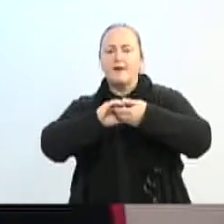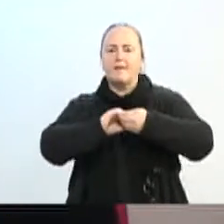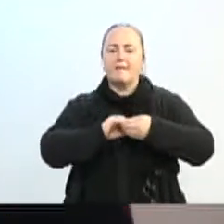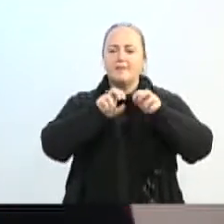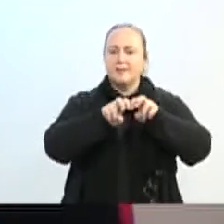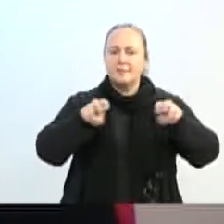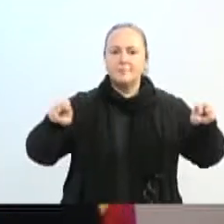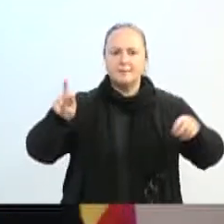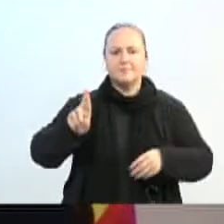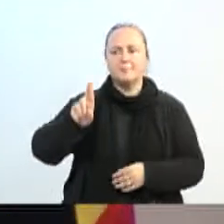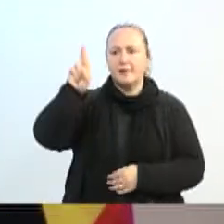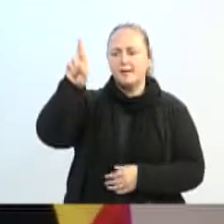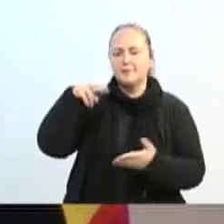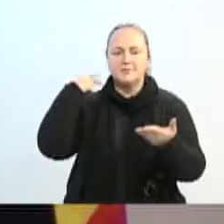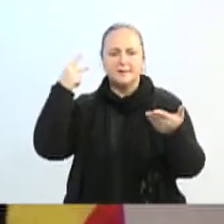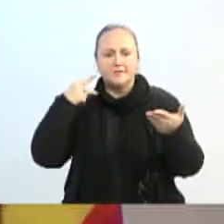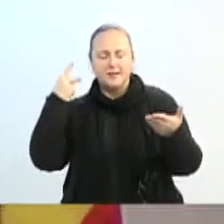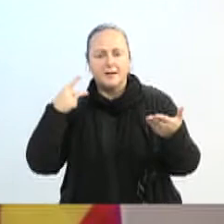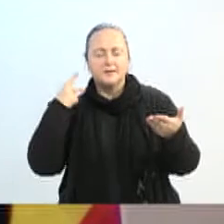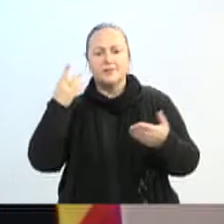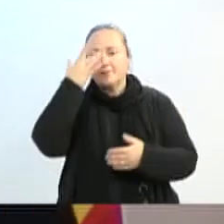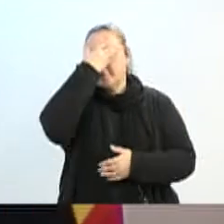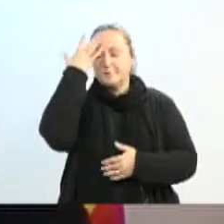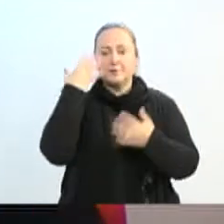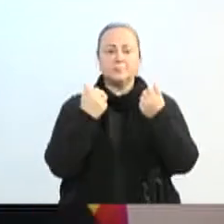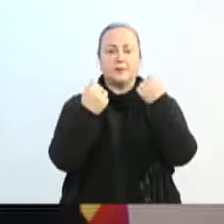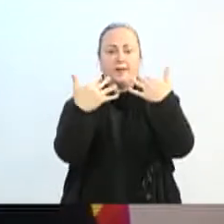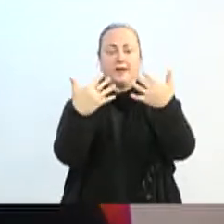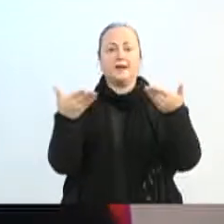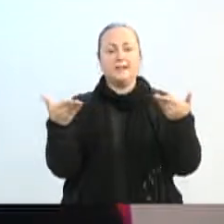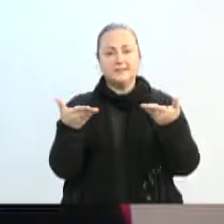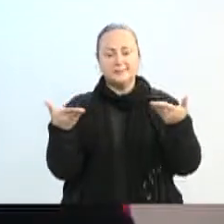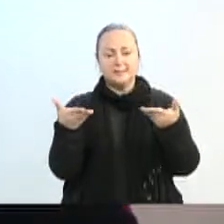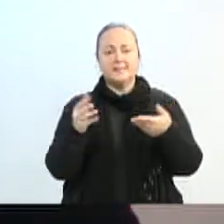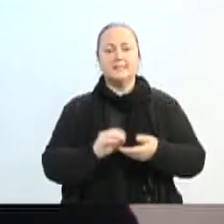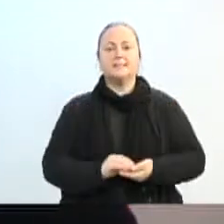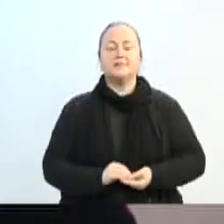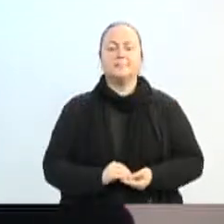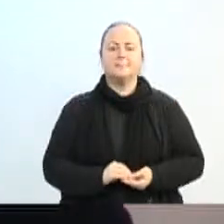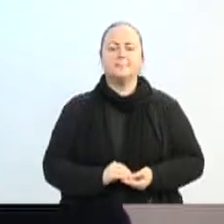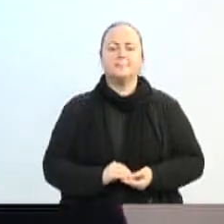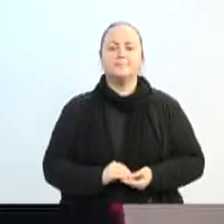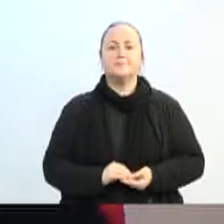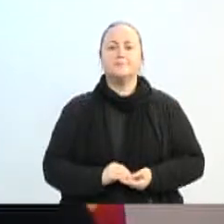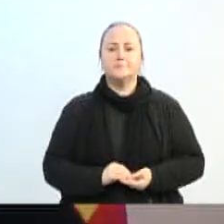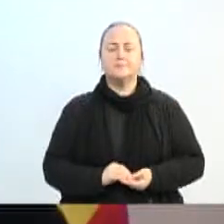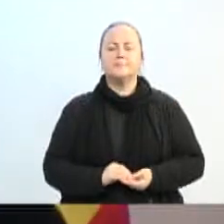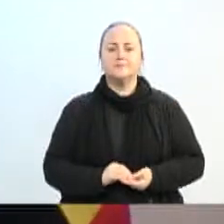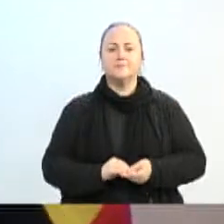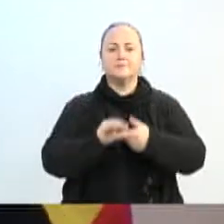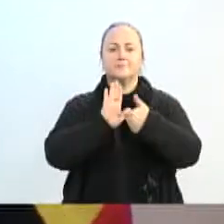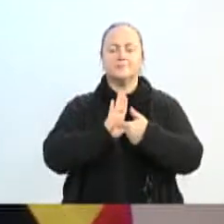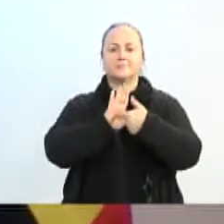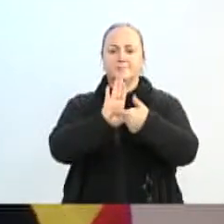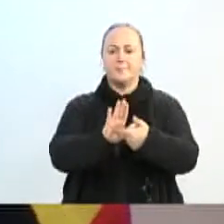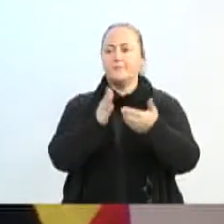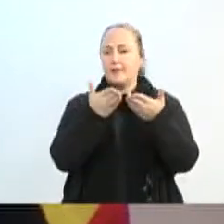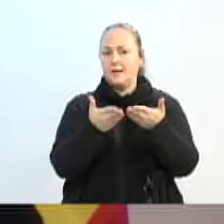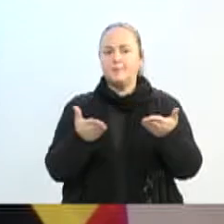colegas vereadores a todas as senhoras e senhores que nos assistem eu gostaria de mostrar